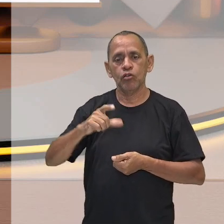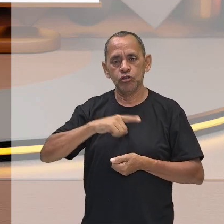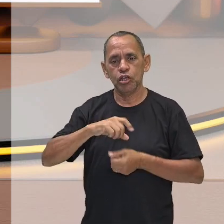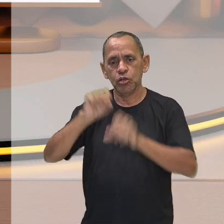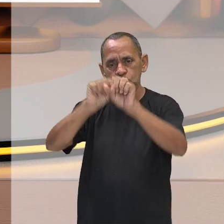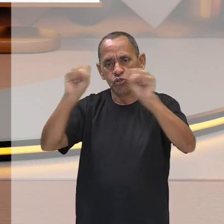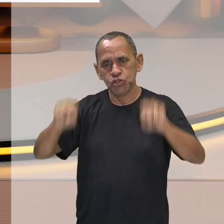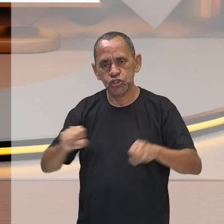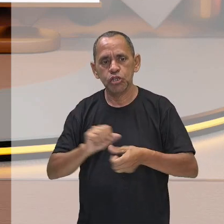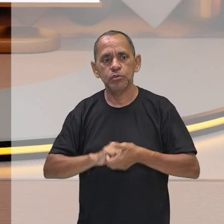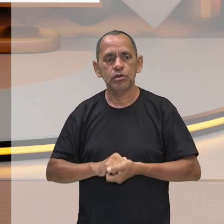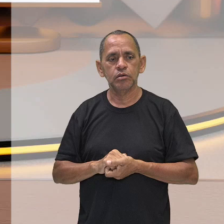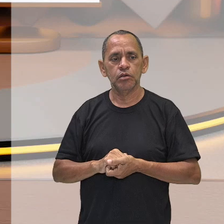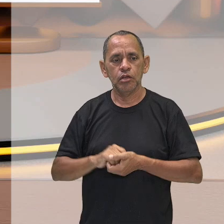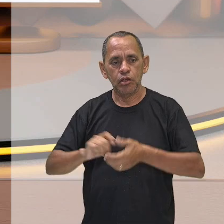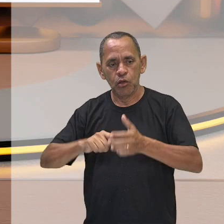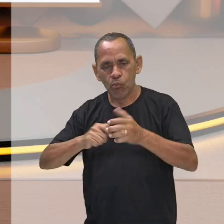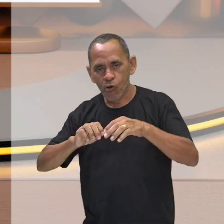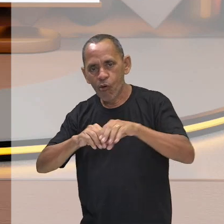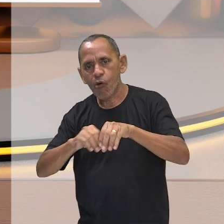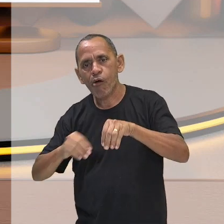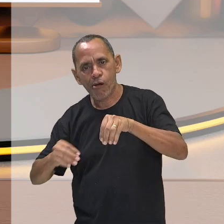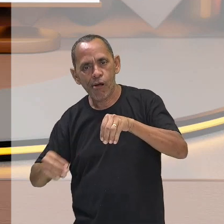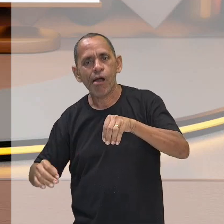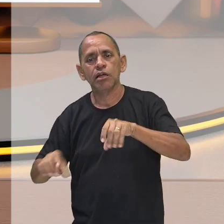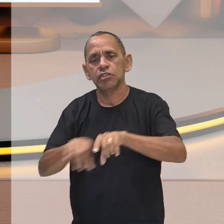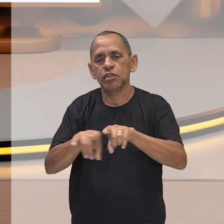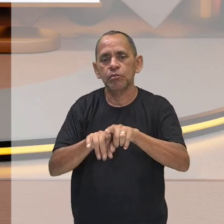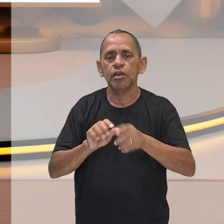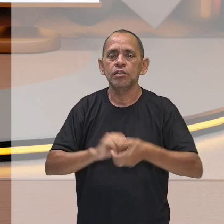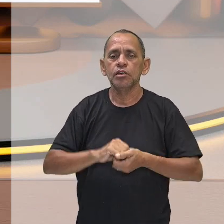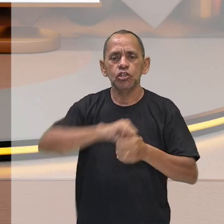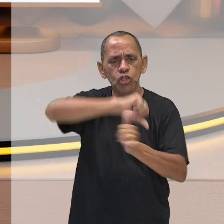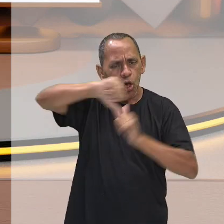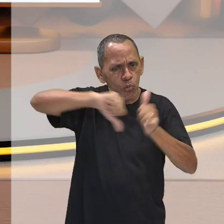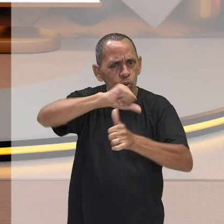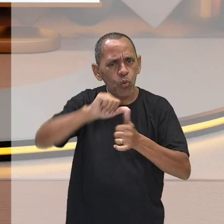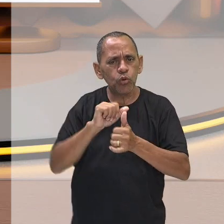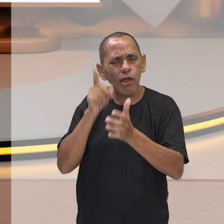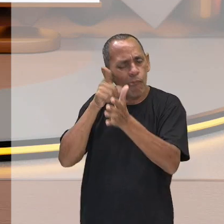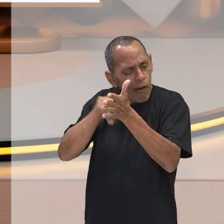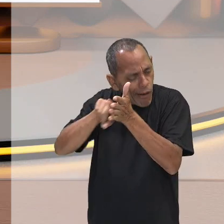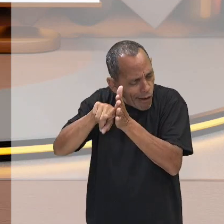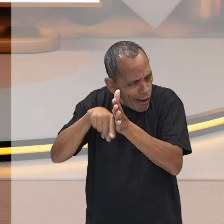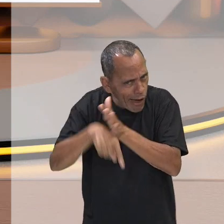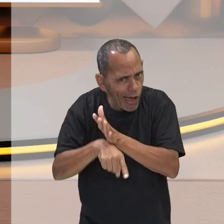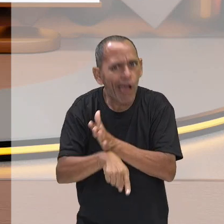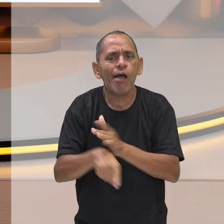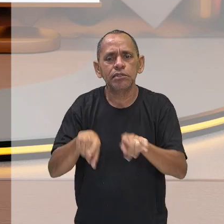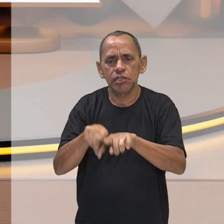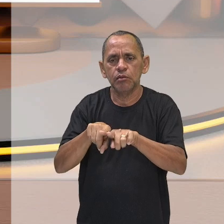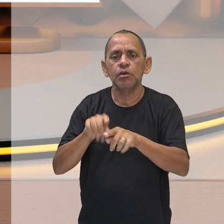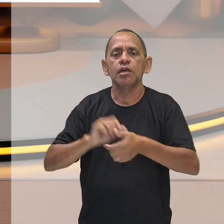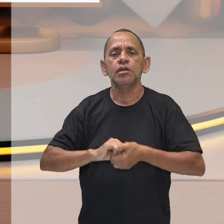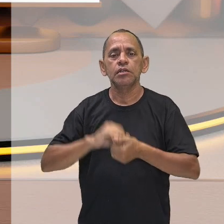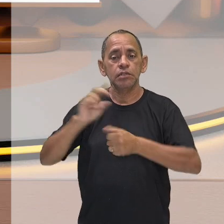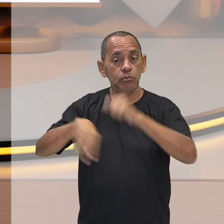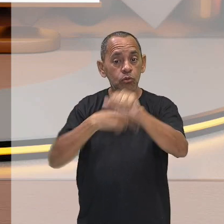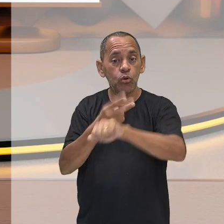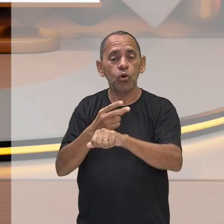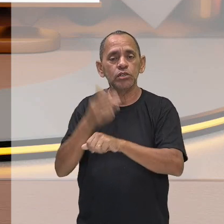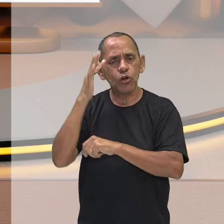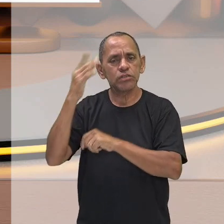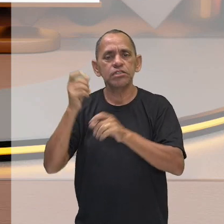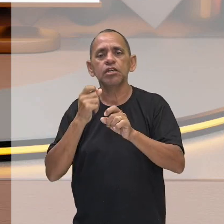capital do Império. Gente, essas mudanças elas foram profundas e, posteriormente, a gente vai ver que